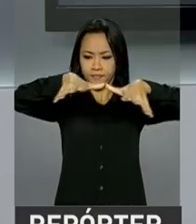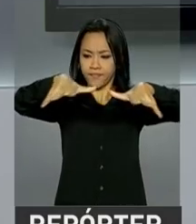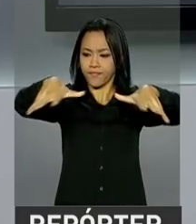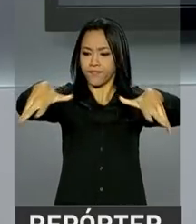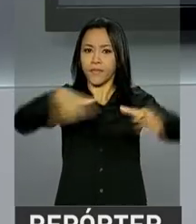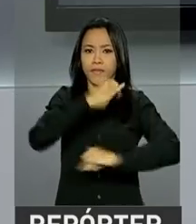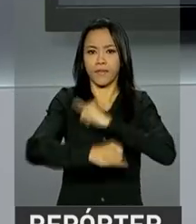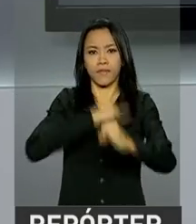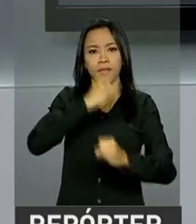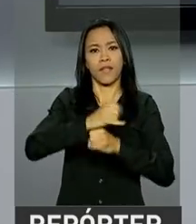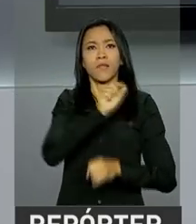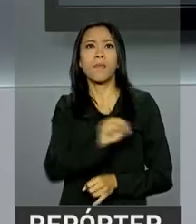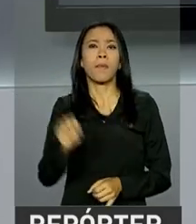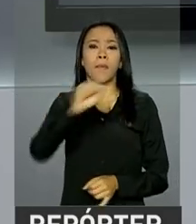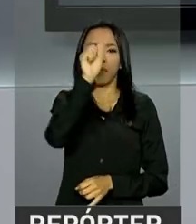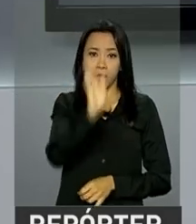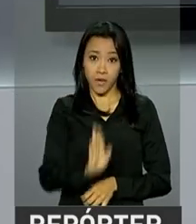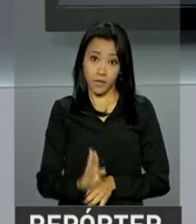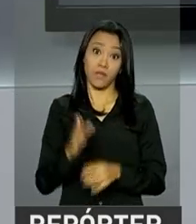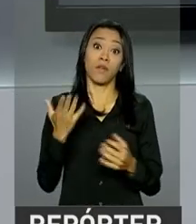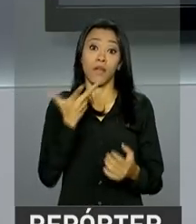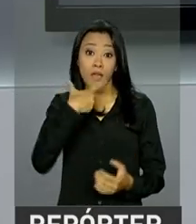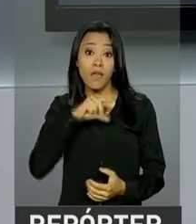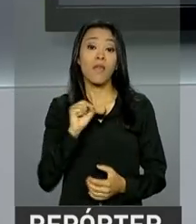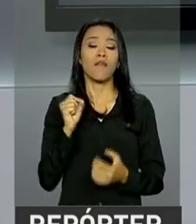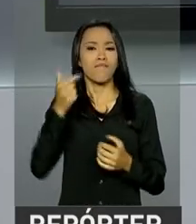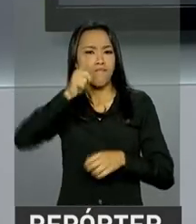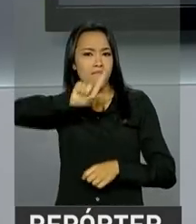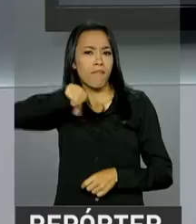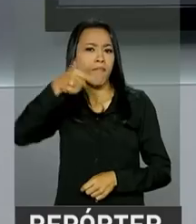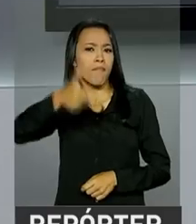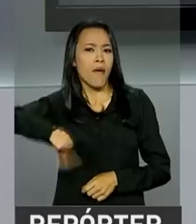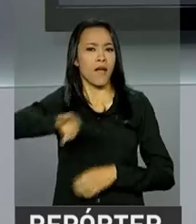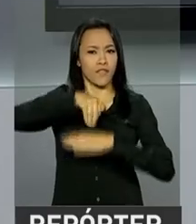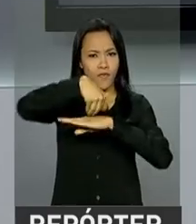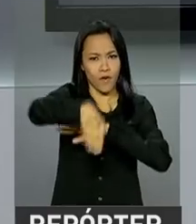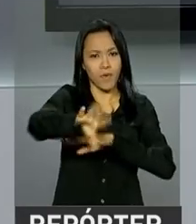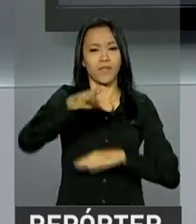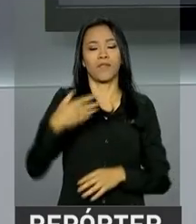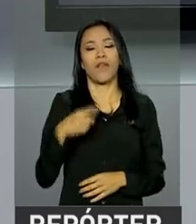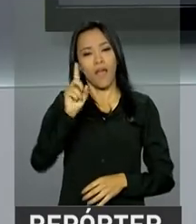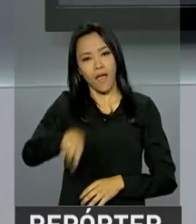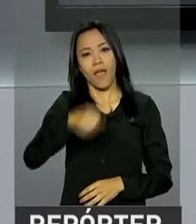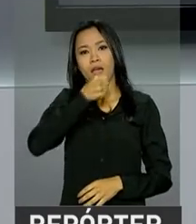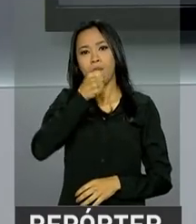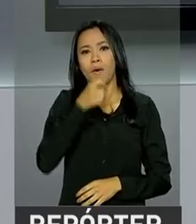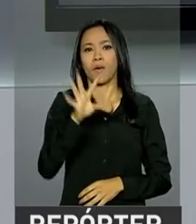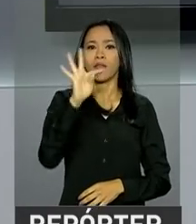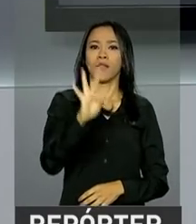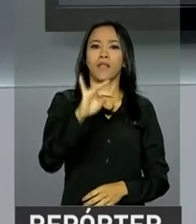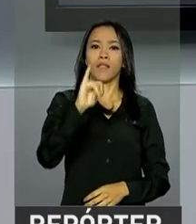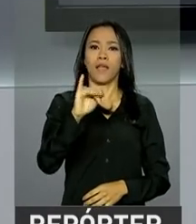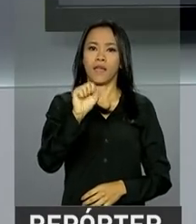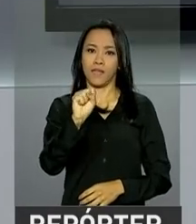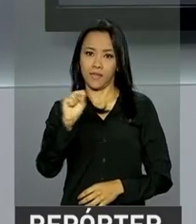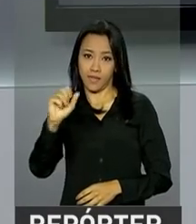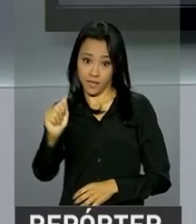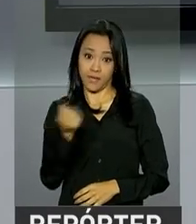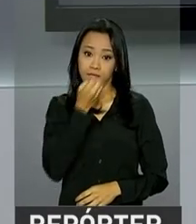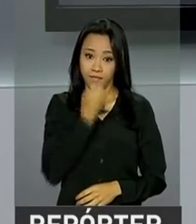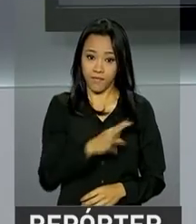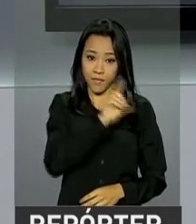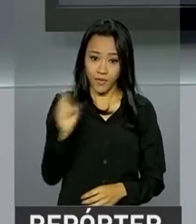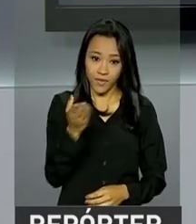em todo o país quem tem mais informações pra vir pra gente ao vivo é repórter thaíssa disse que acompanhou ontem o lançamento nesta isso bom